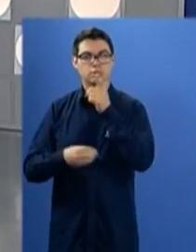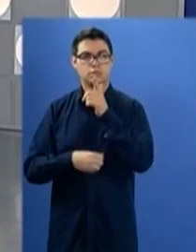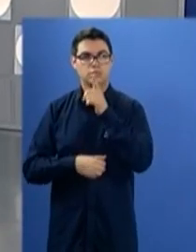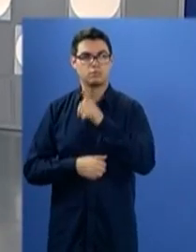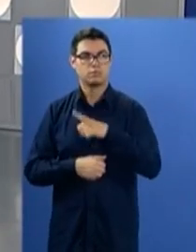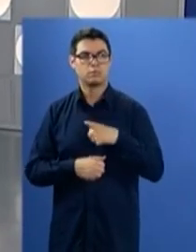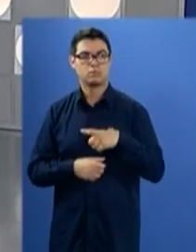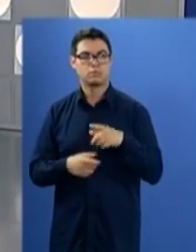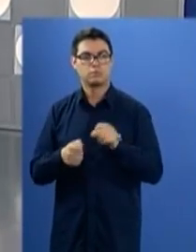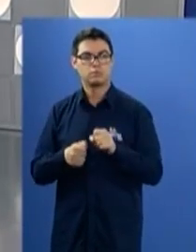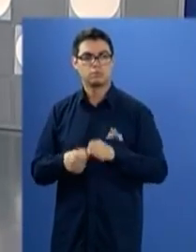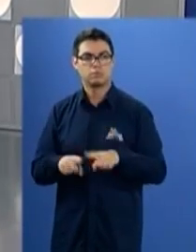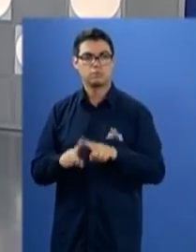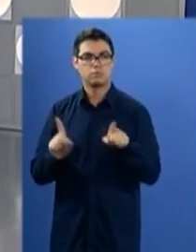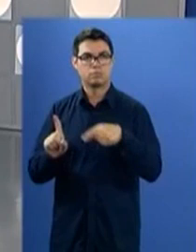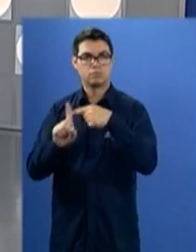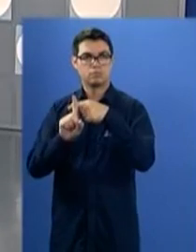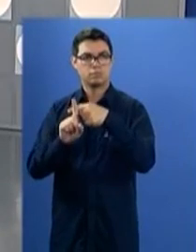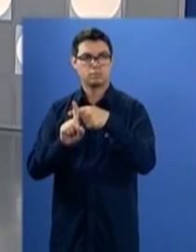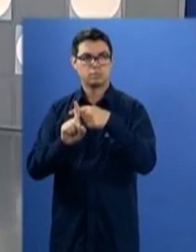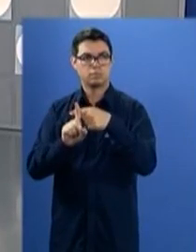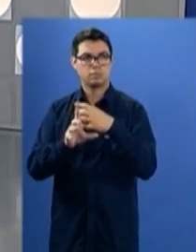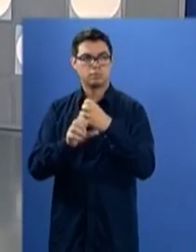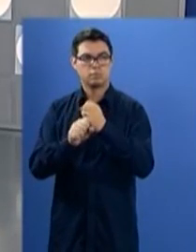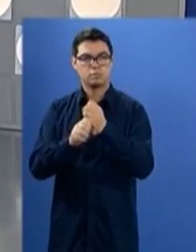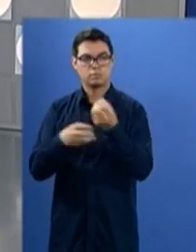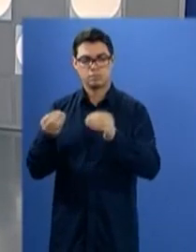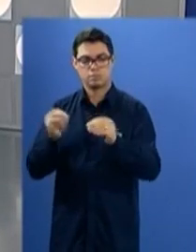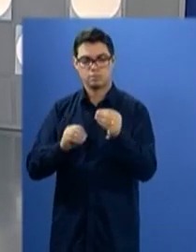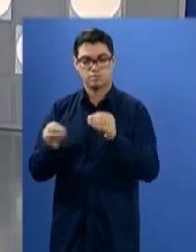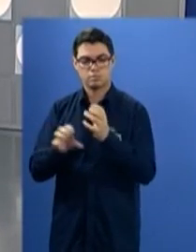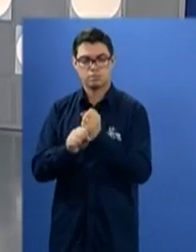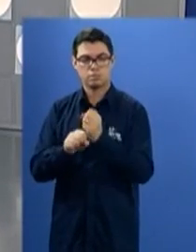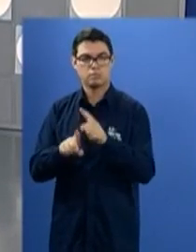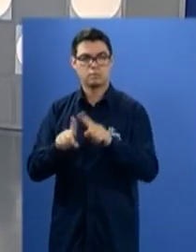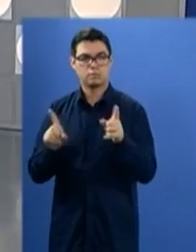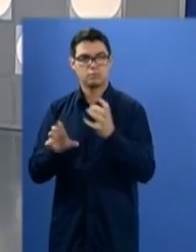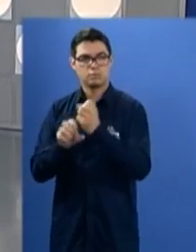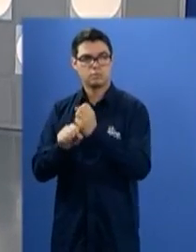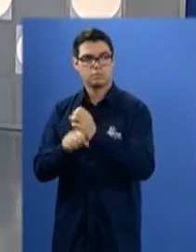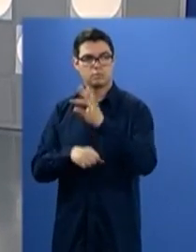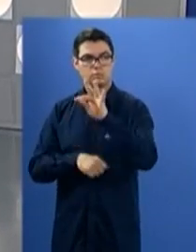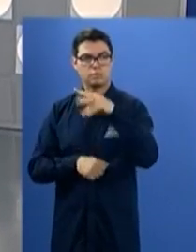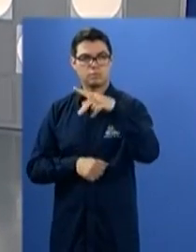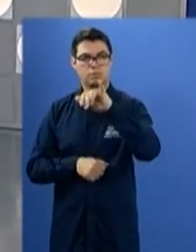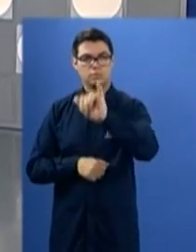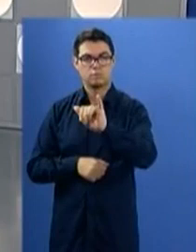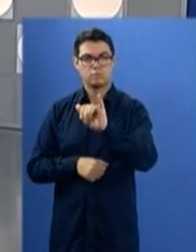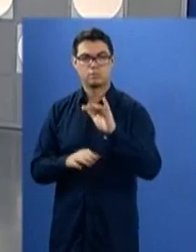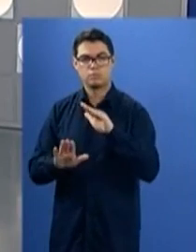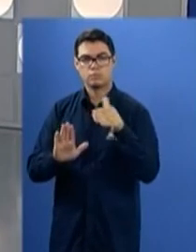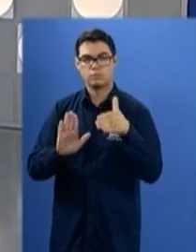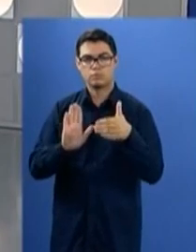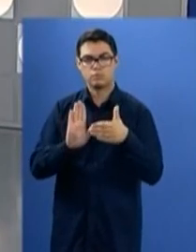X tempo de setup, mais a nossa quantidade de peças, mais o nosso somatório de TPI, que vem a ser